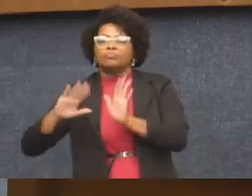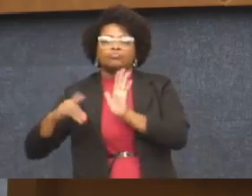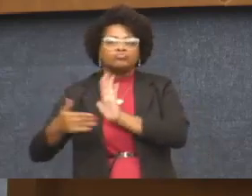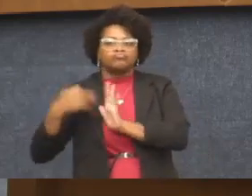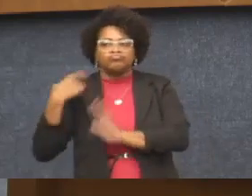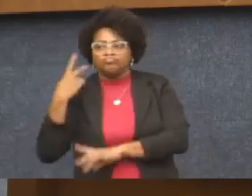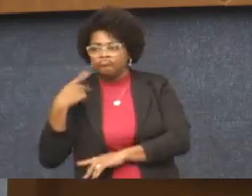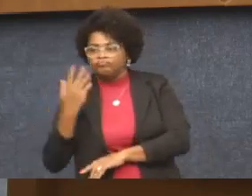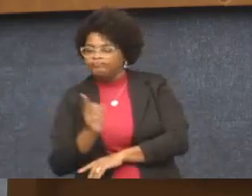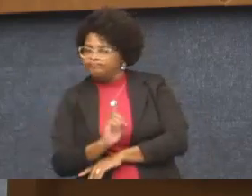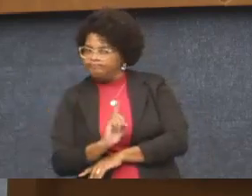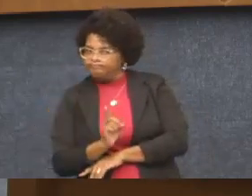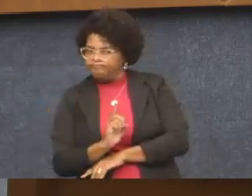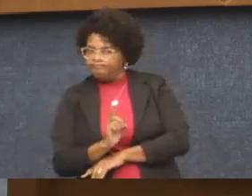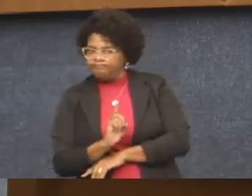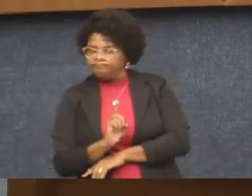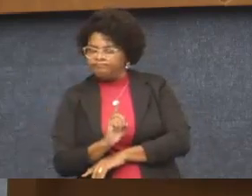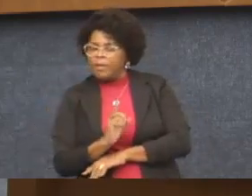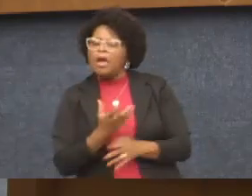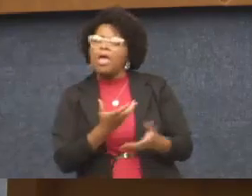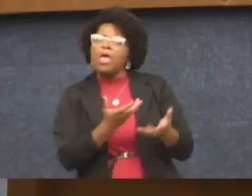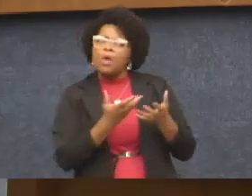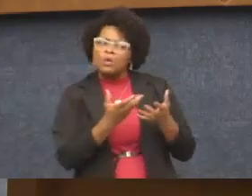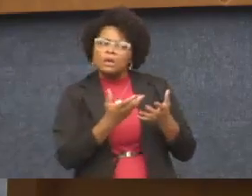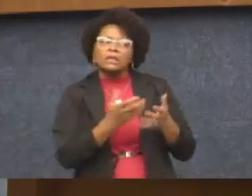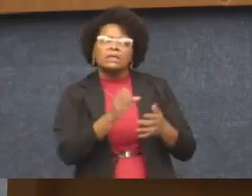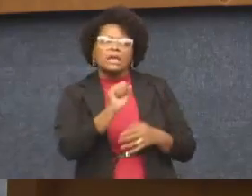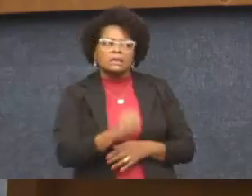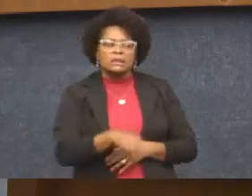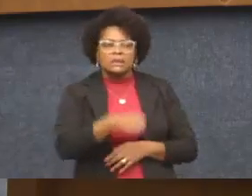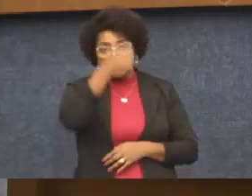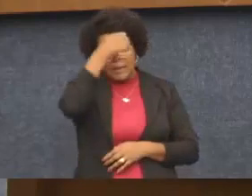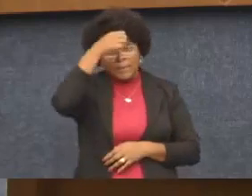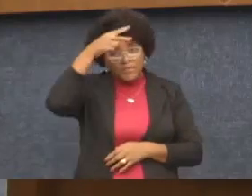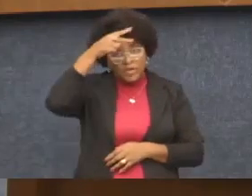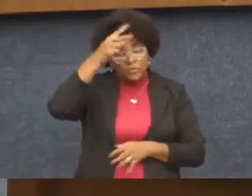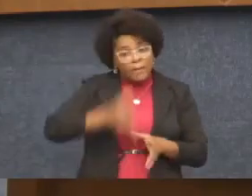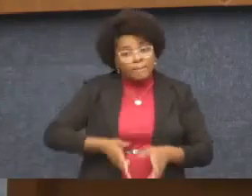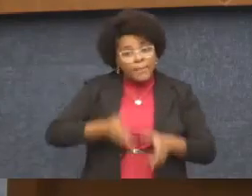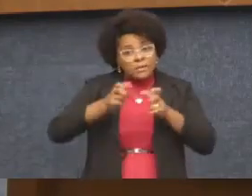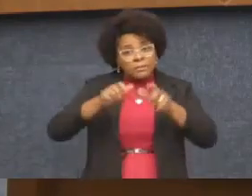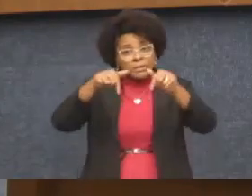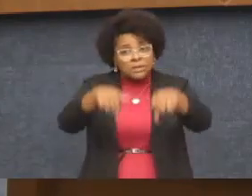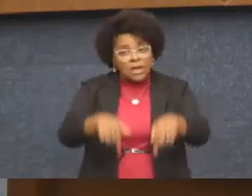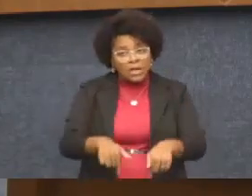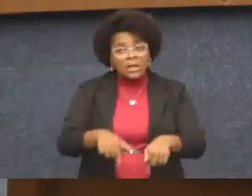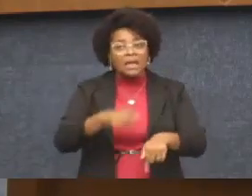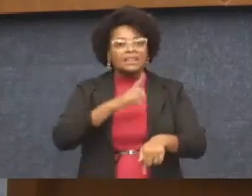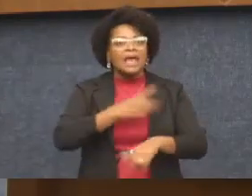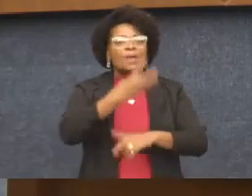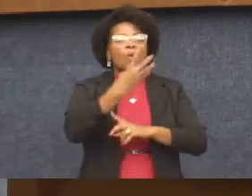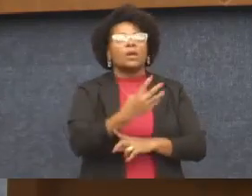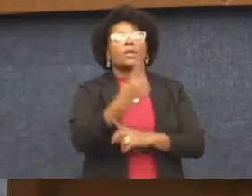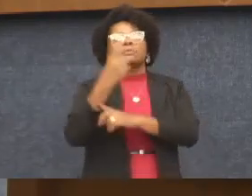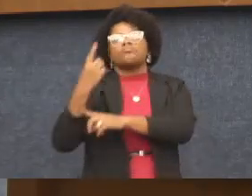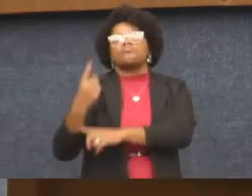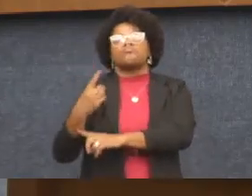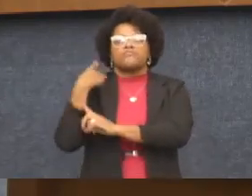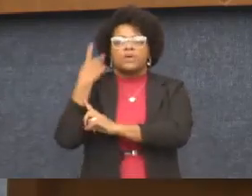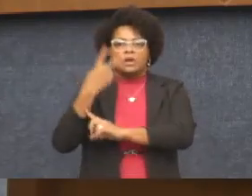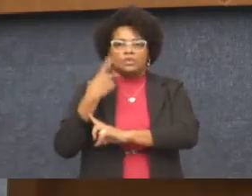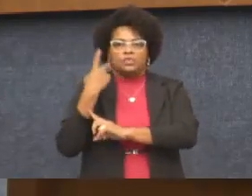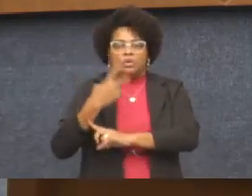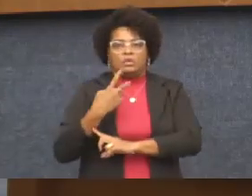casa. Eu gostaria que a Prefeitura passasse a perceber que esta Câmara é formada por 41